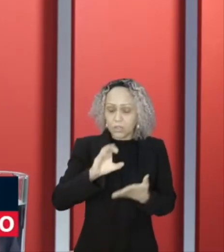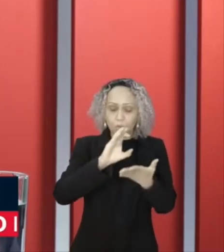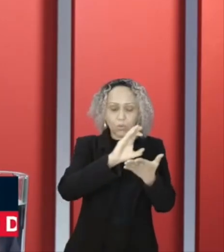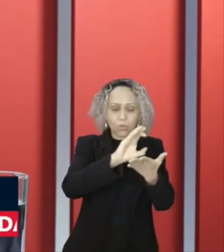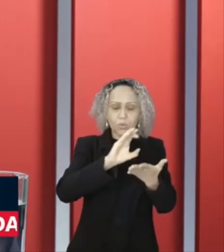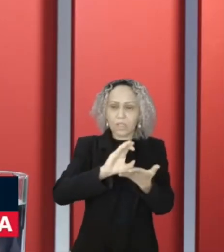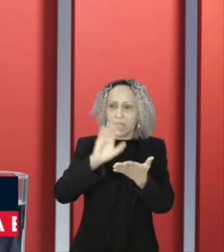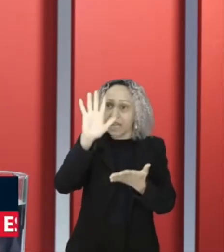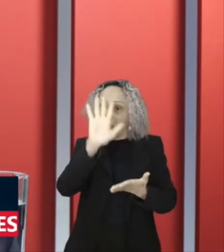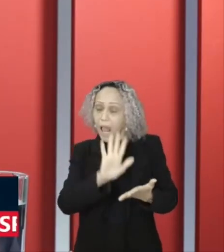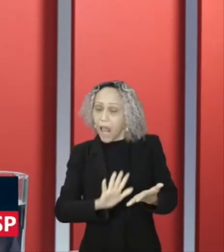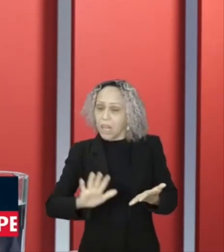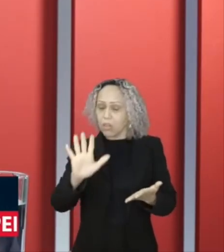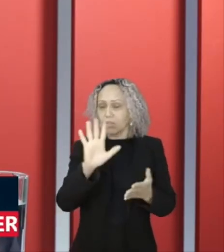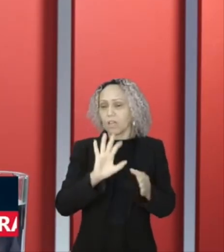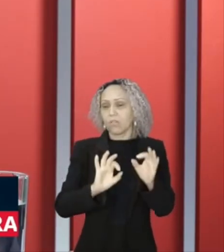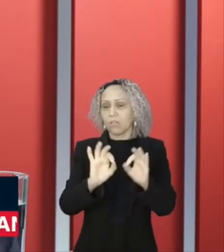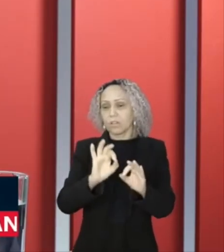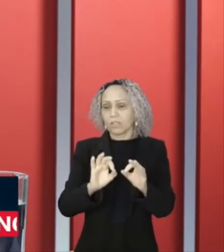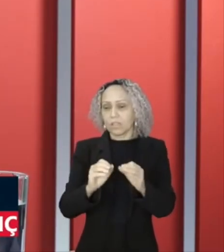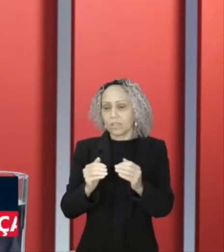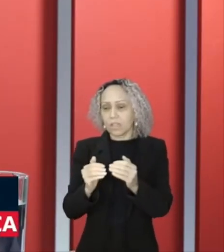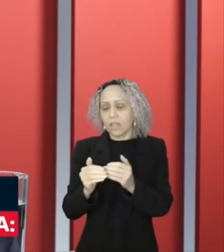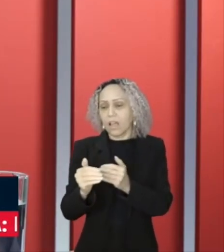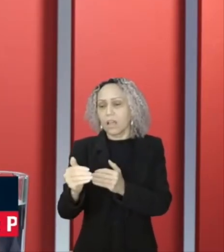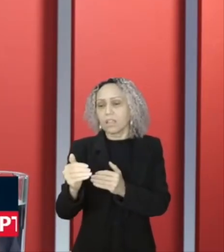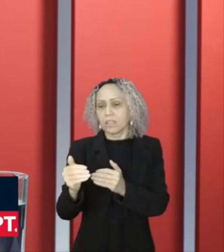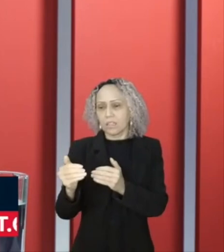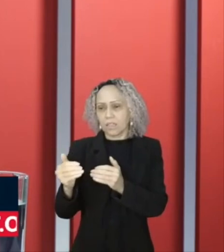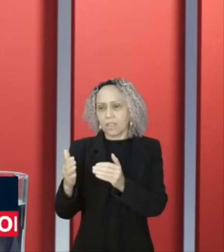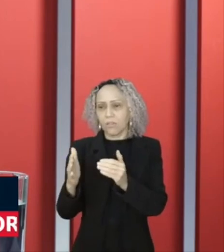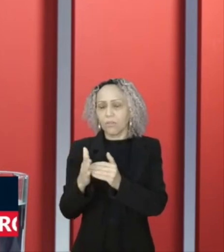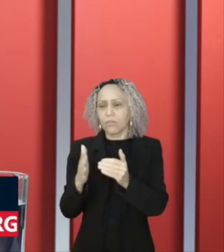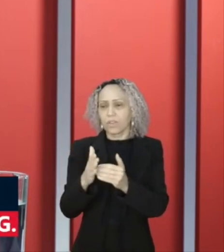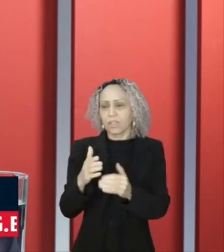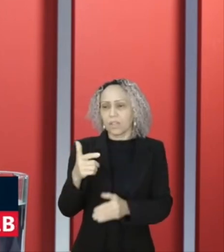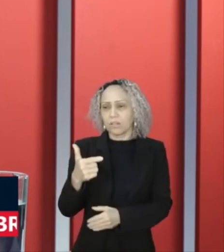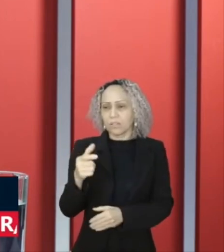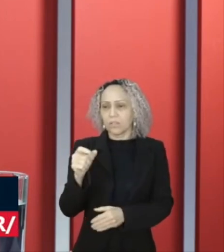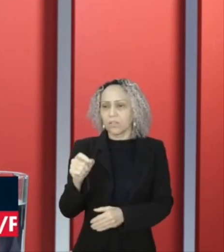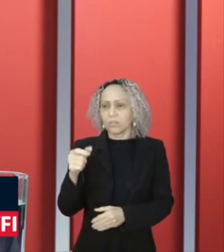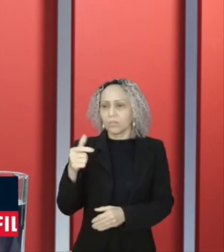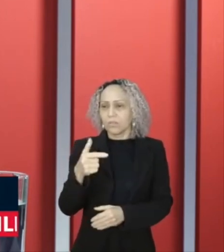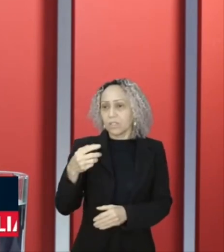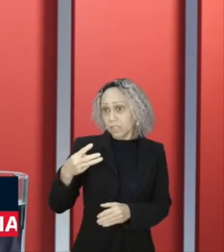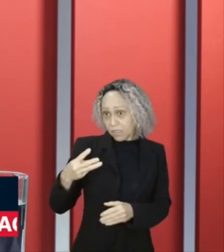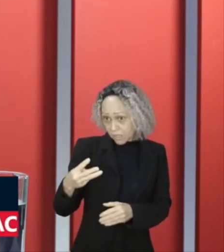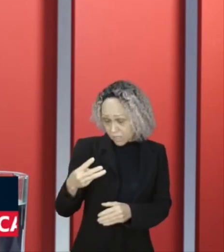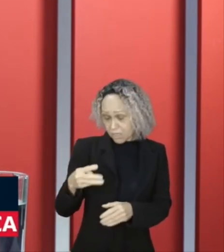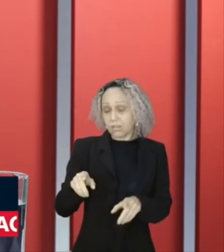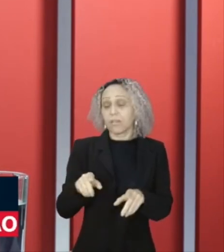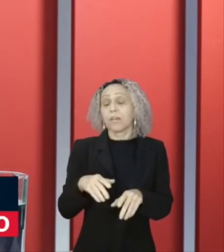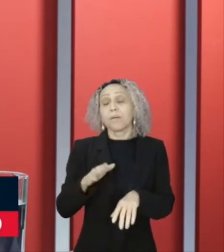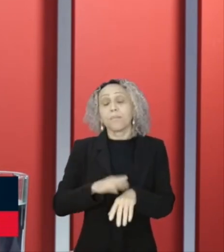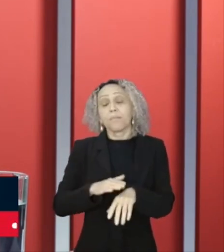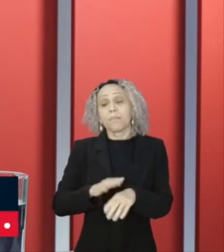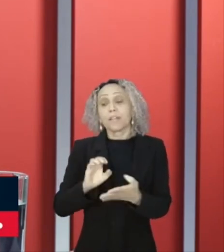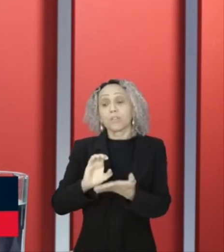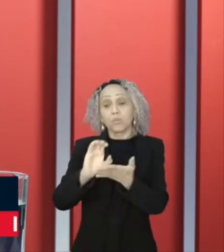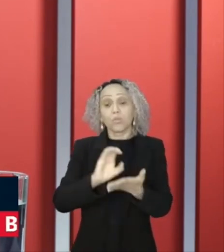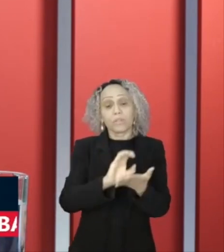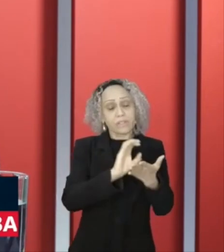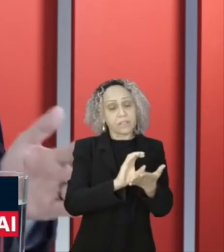e importantes conselhos estão sendo relançados, né? E também já temos a